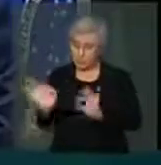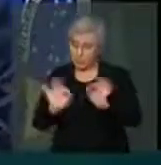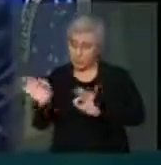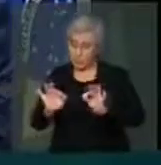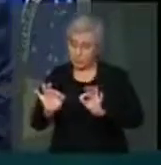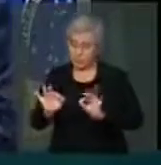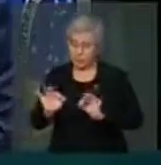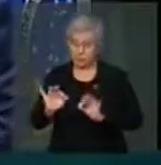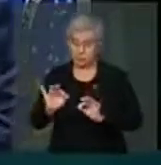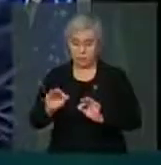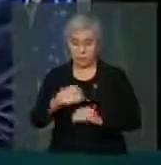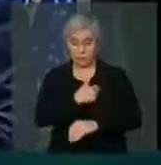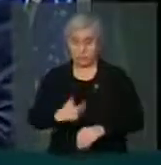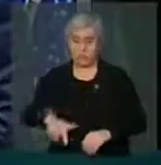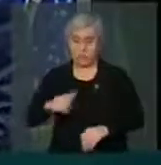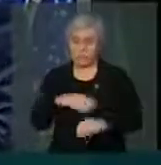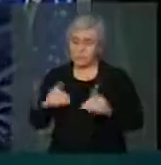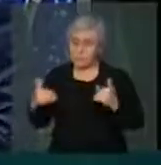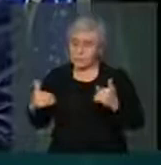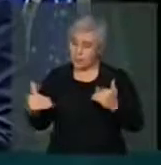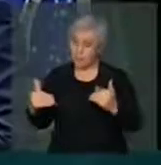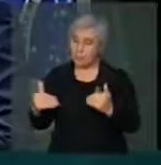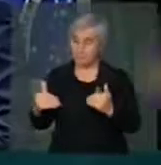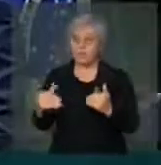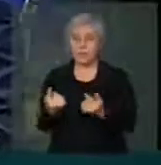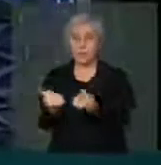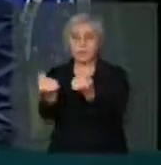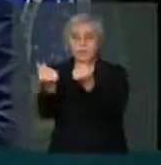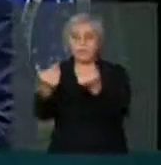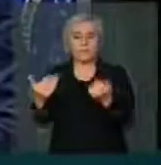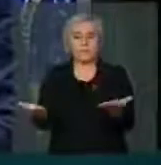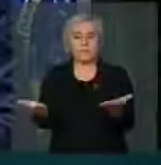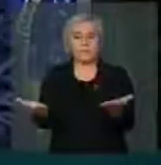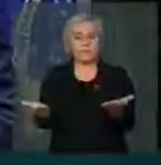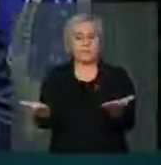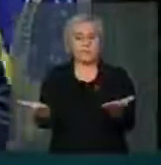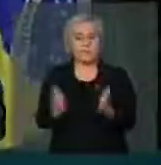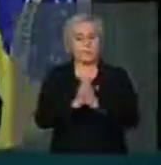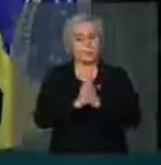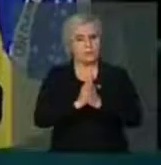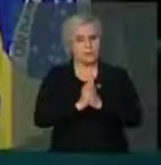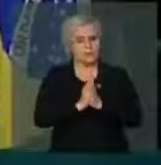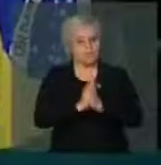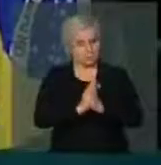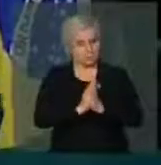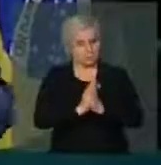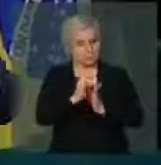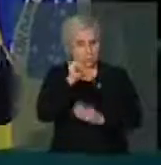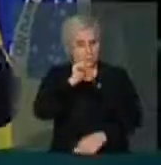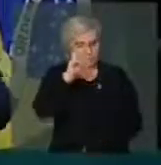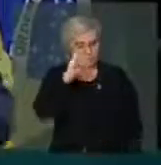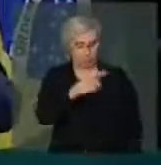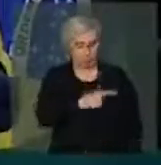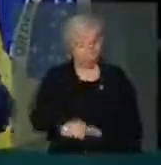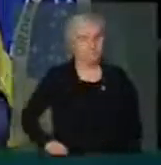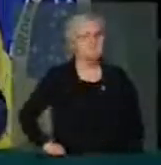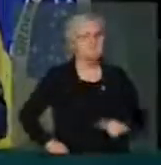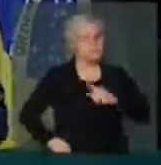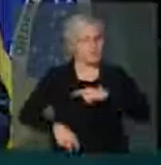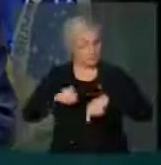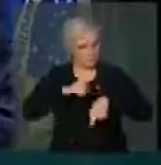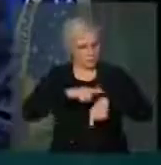Fazenda? Portanto, senhora presidente, há tempo, ainda há tempo para assumir as